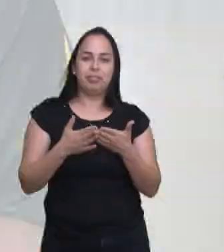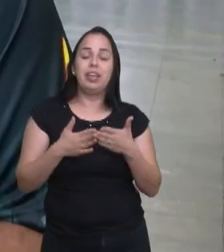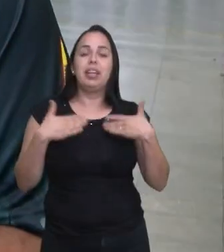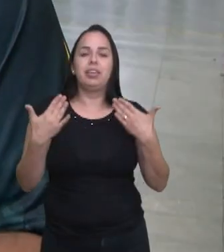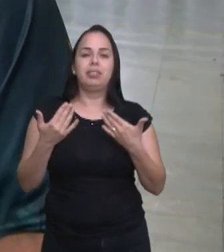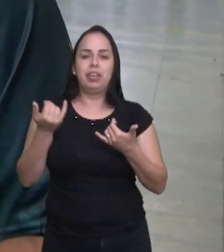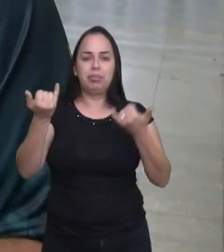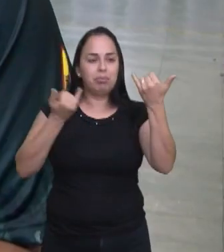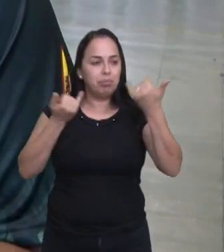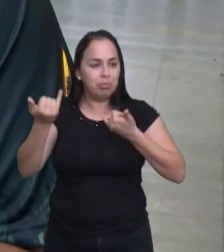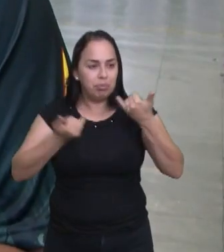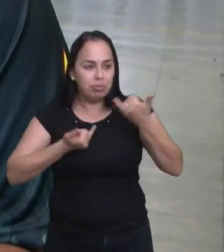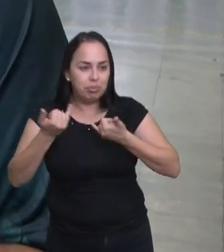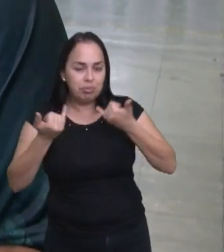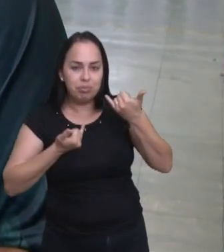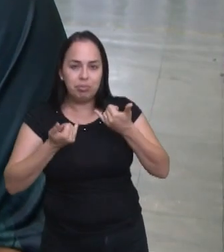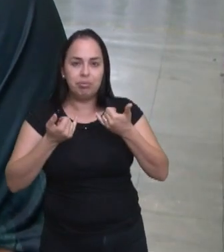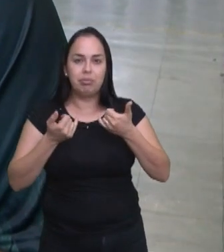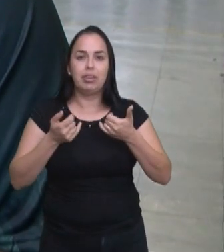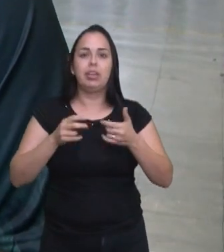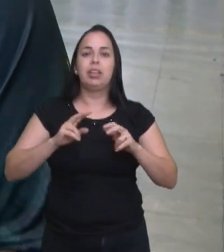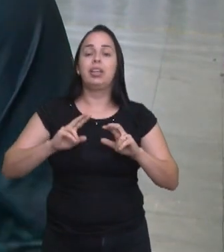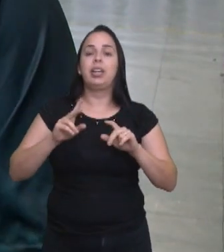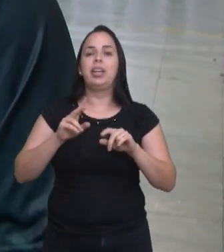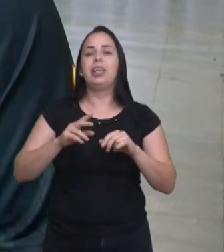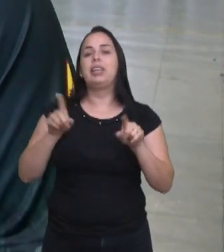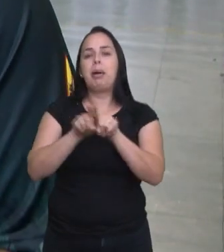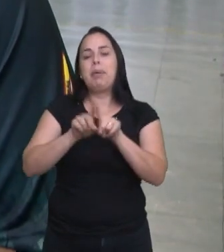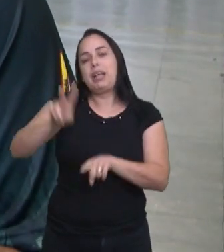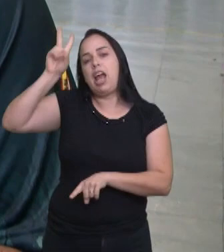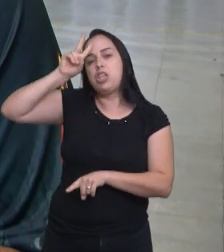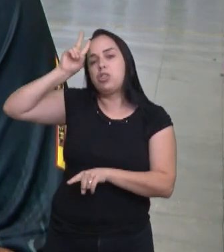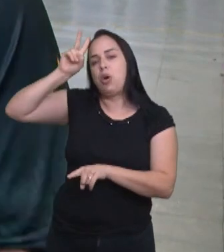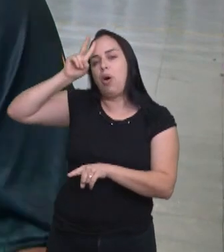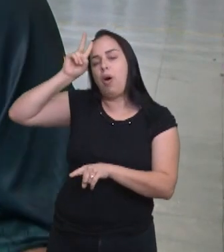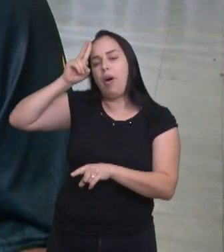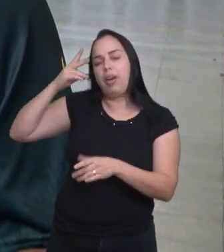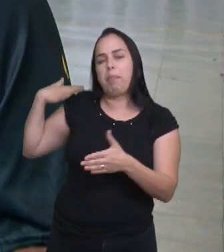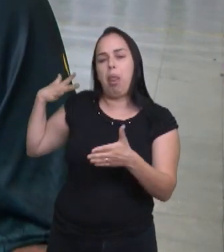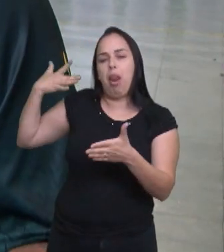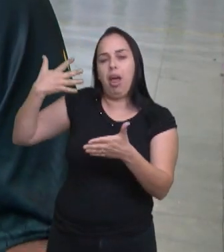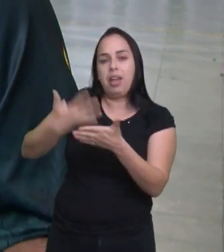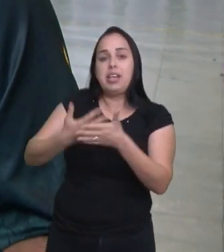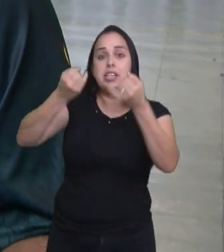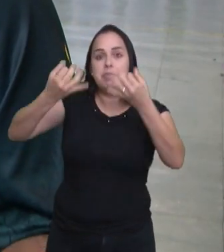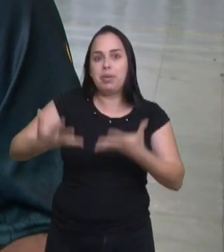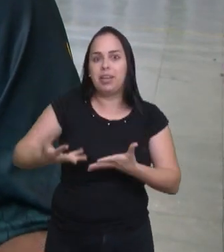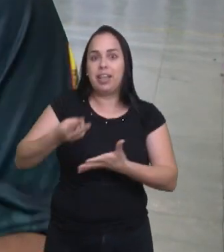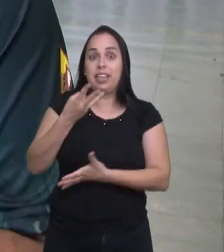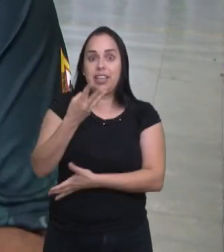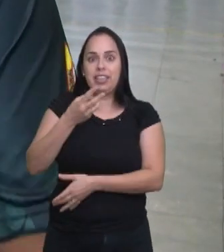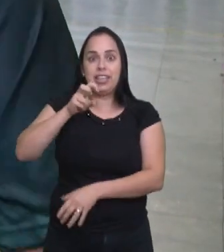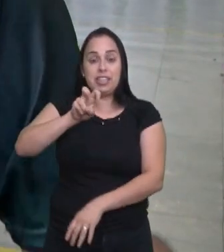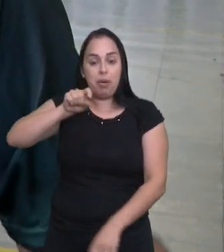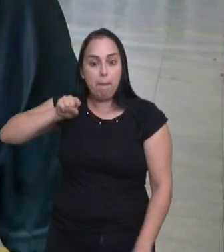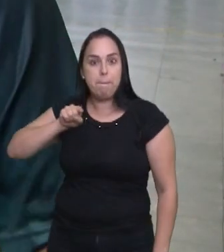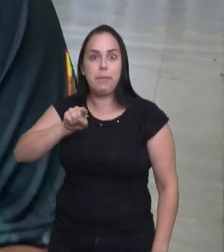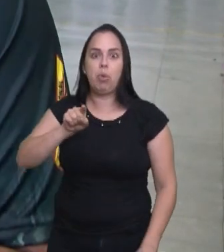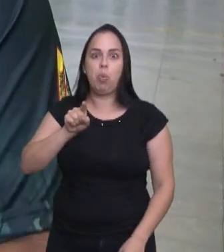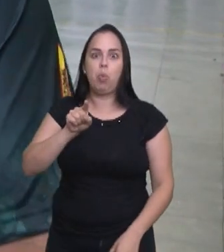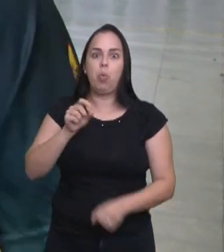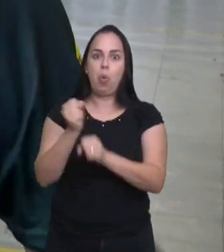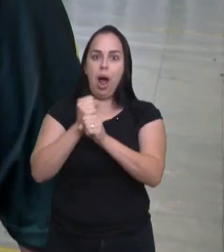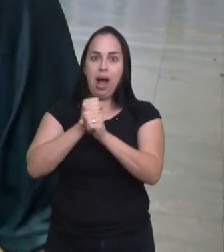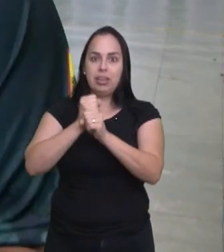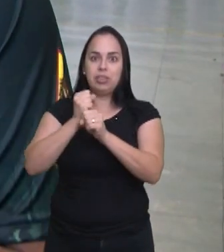pandemia, né? Existem relatos, né, arqueológicos que o arco e flecha existe há pelo menos 35 mil anos. Então a humanidade foi